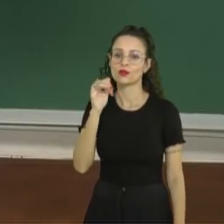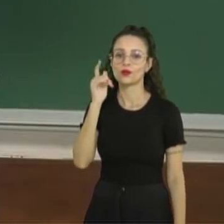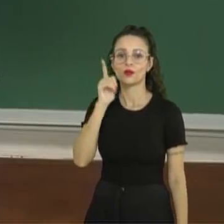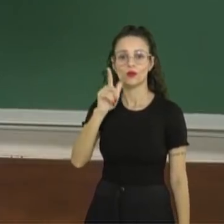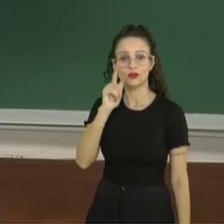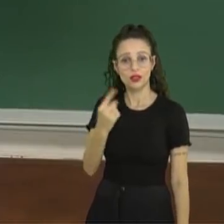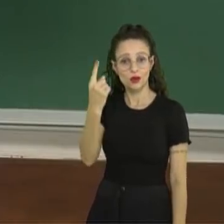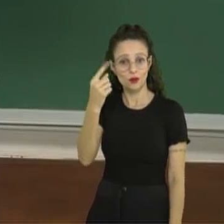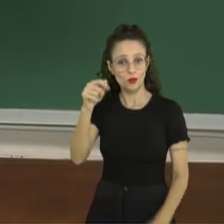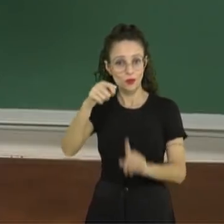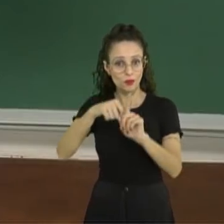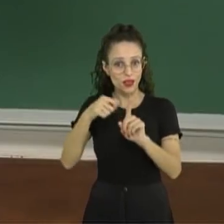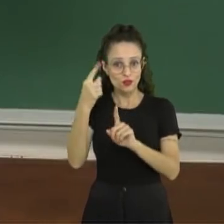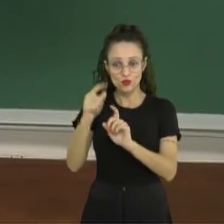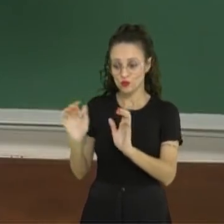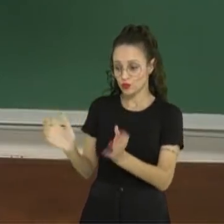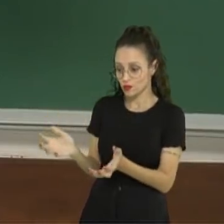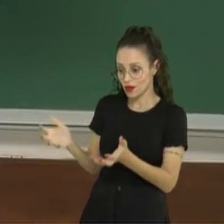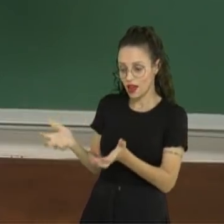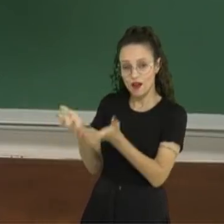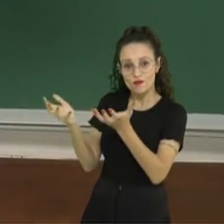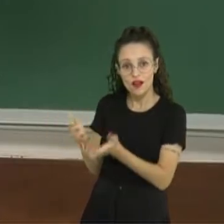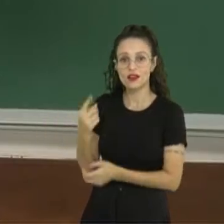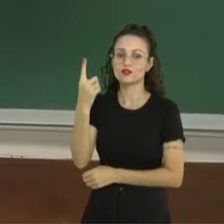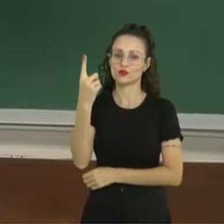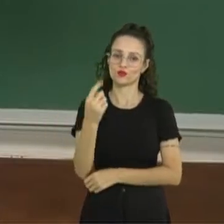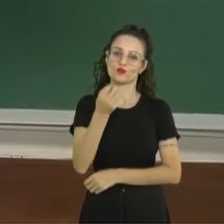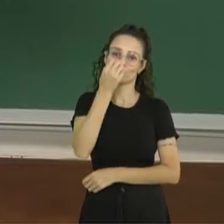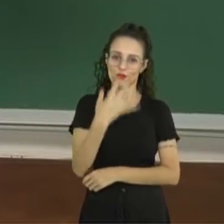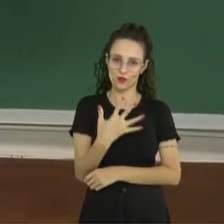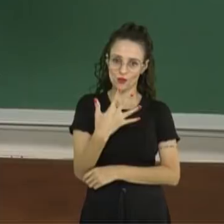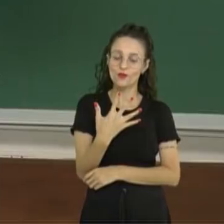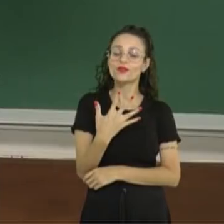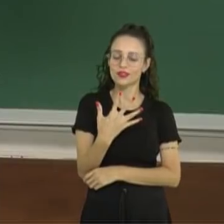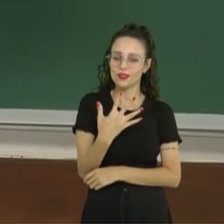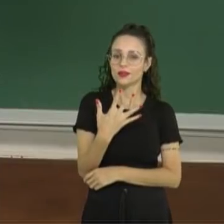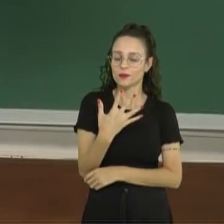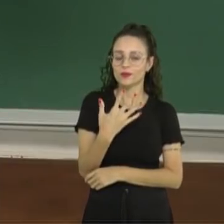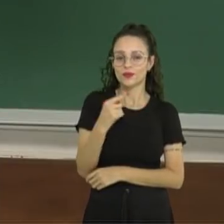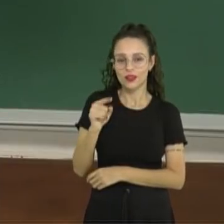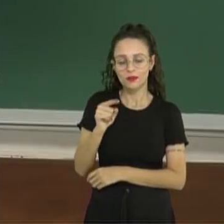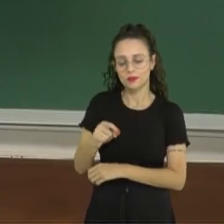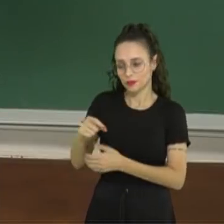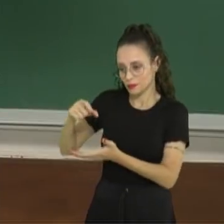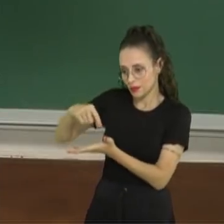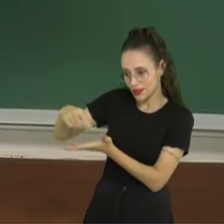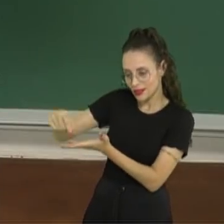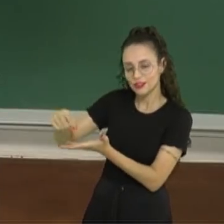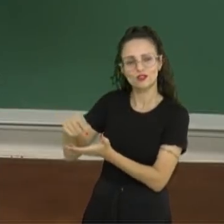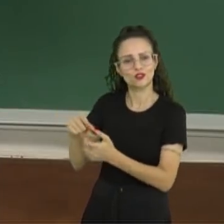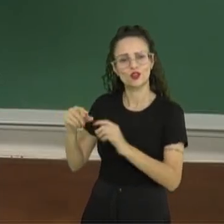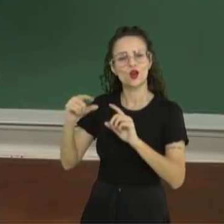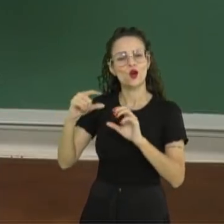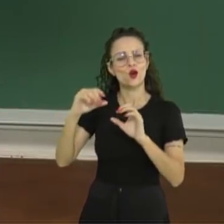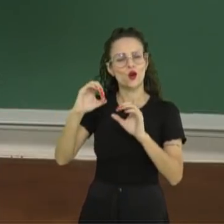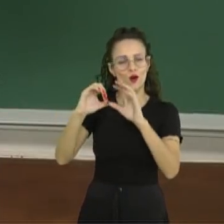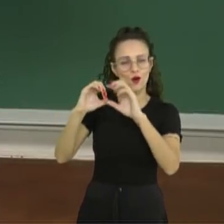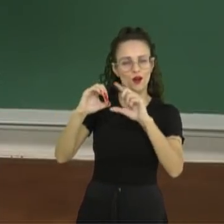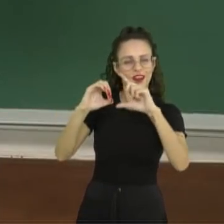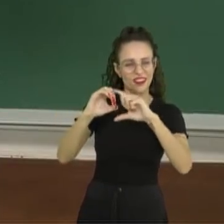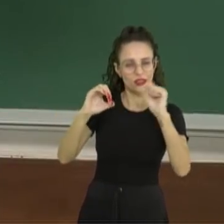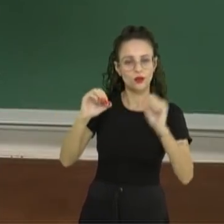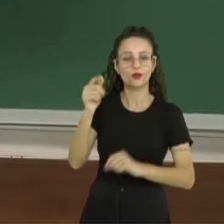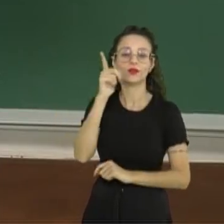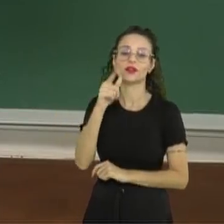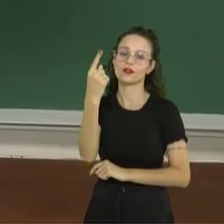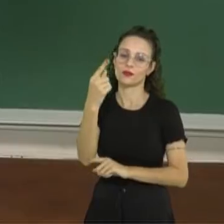né? Um alface, para colher um bom alface, né? Bem plantadinho ali nos meus orgânicos, conseguia colher em um